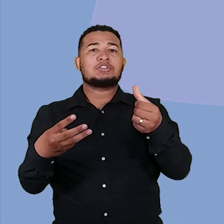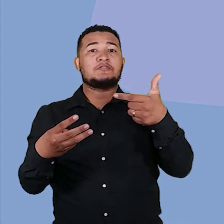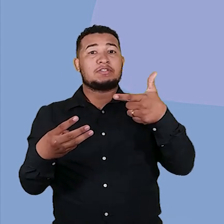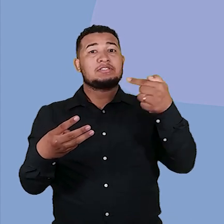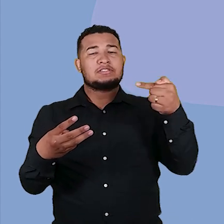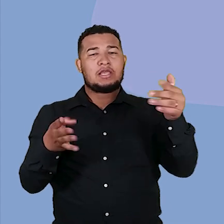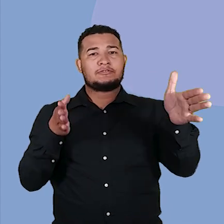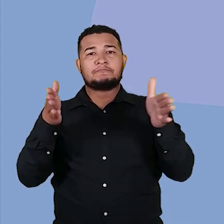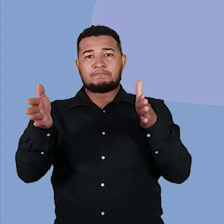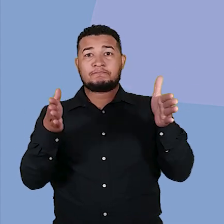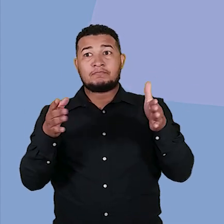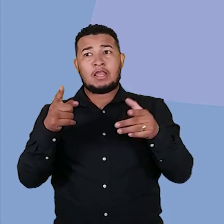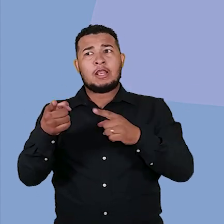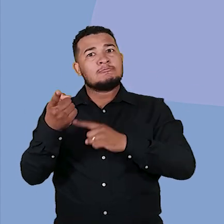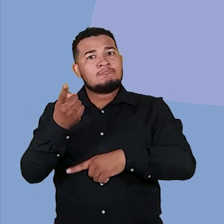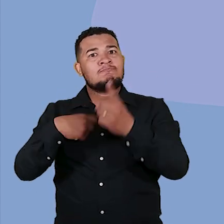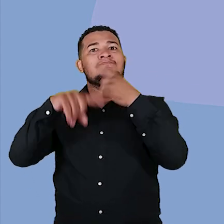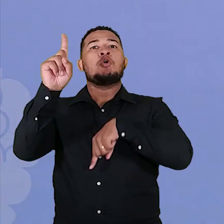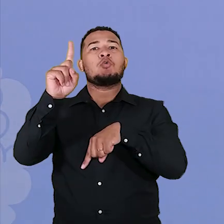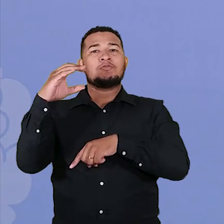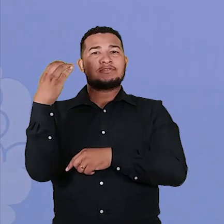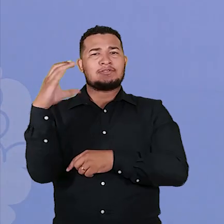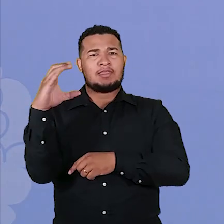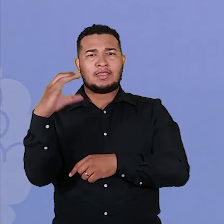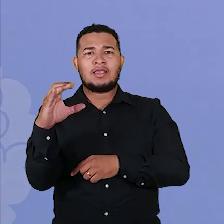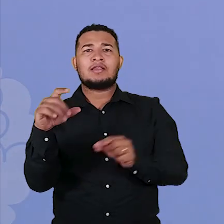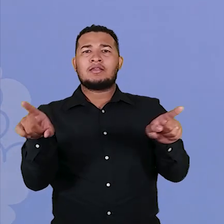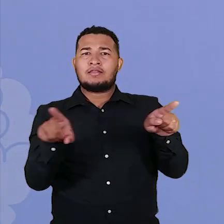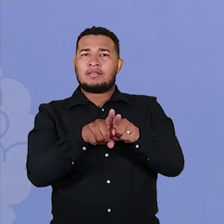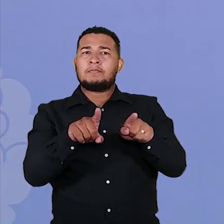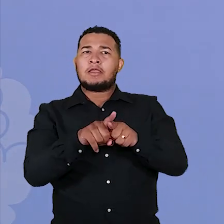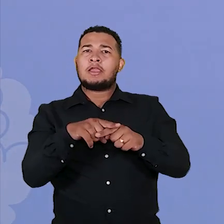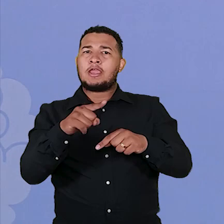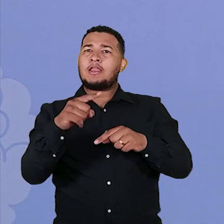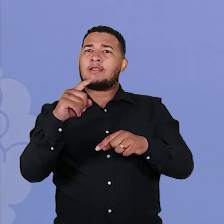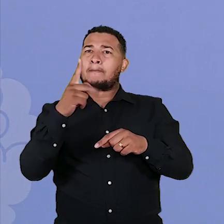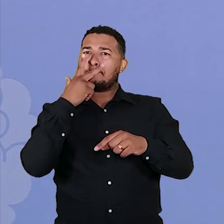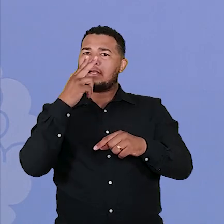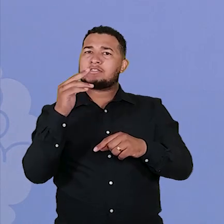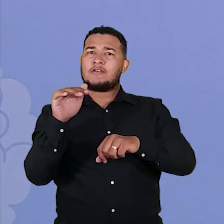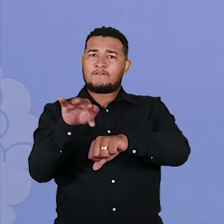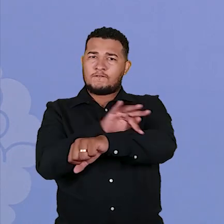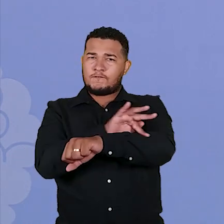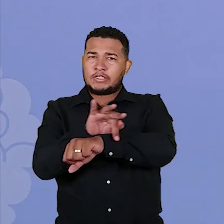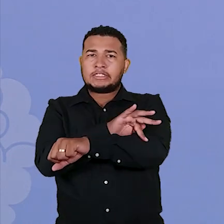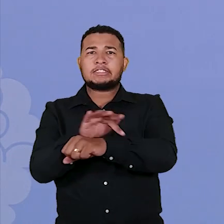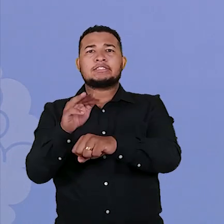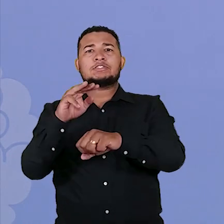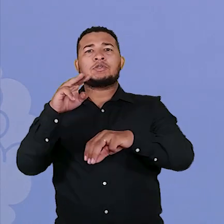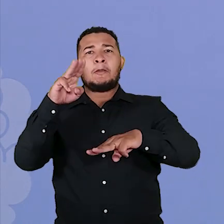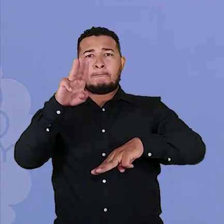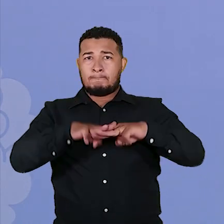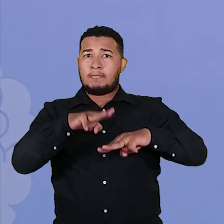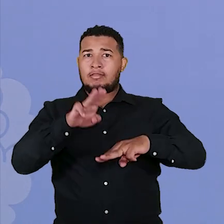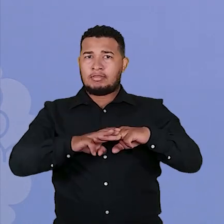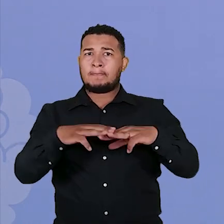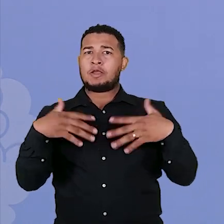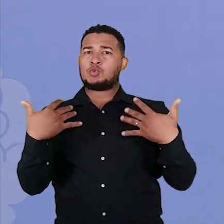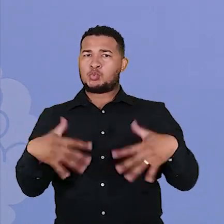1727 tá ele revolucionou a ciência foi um físico matemático